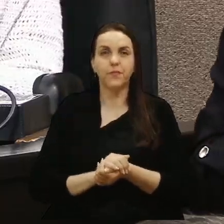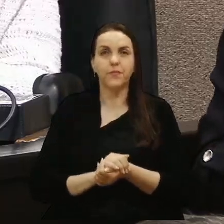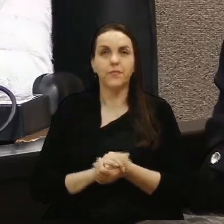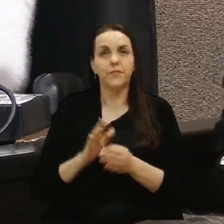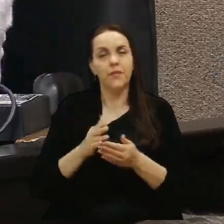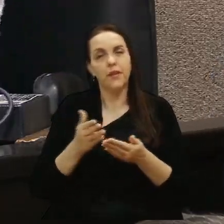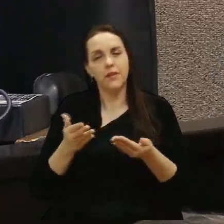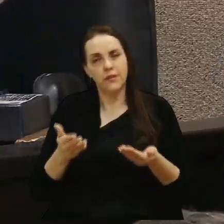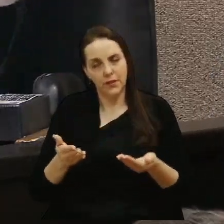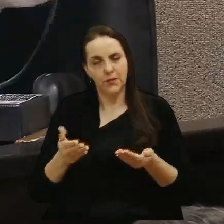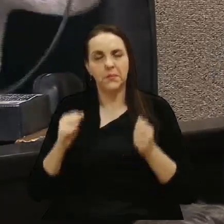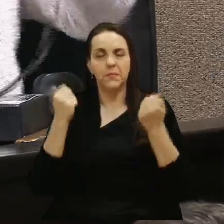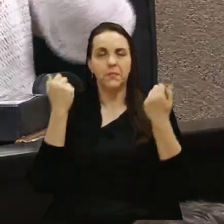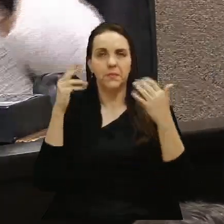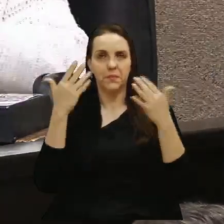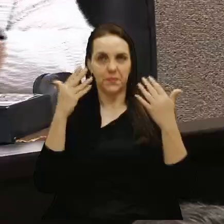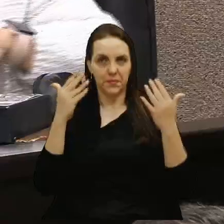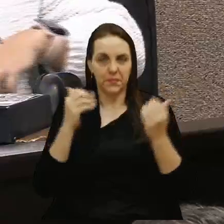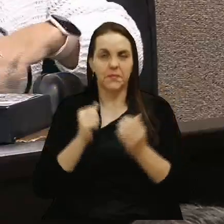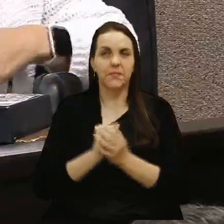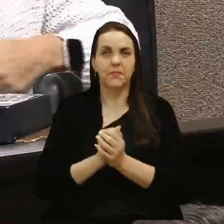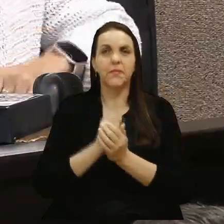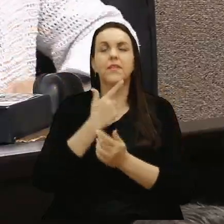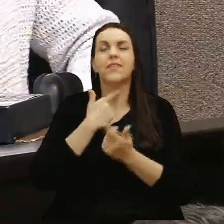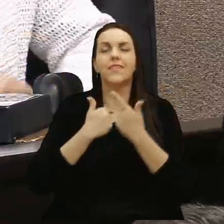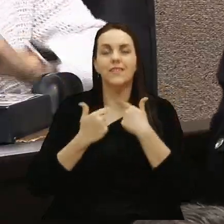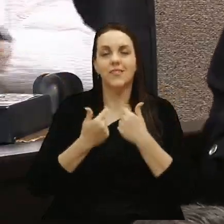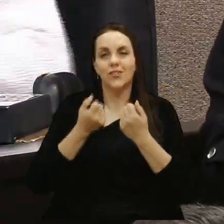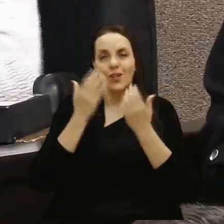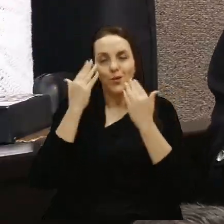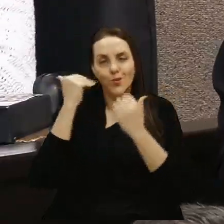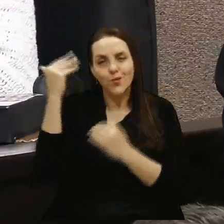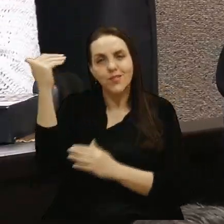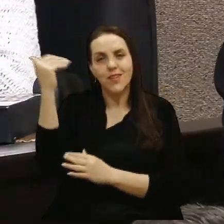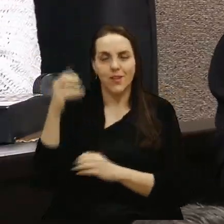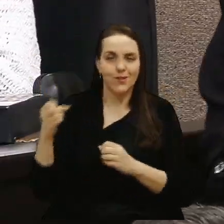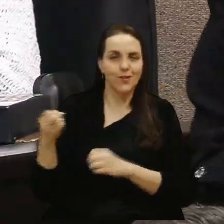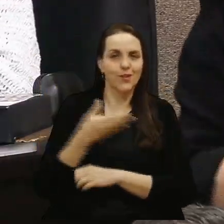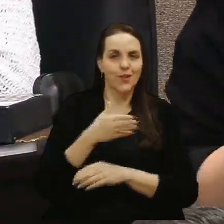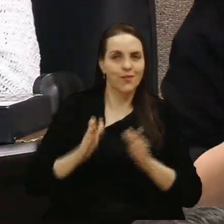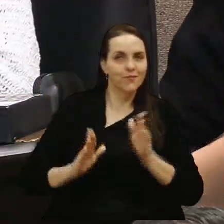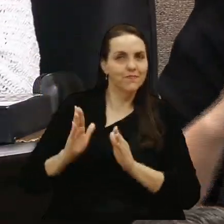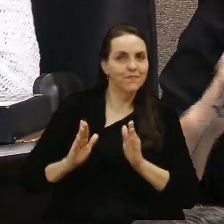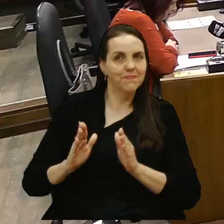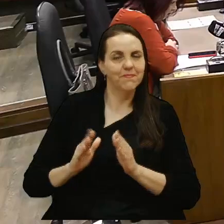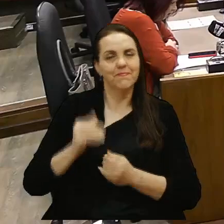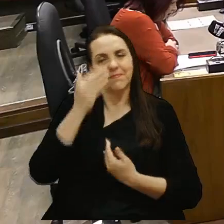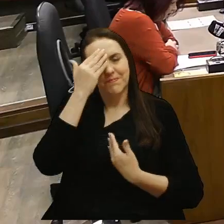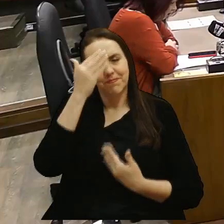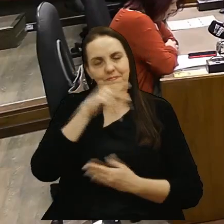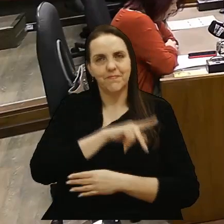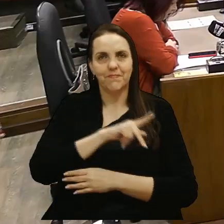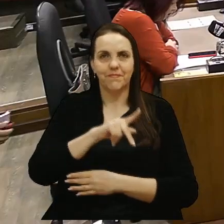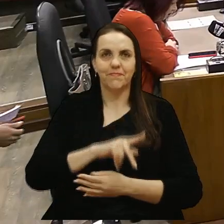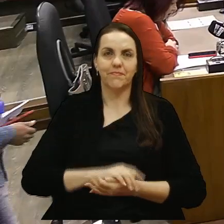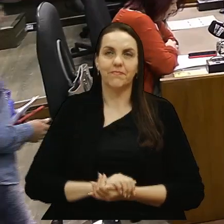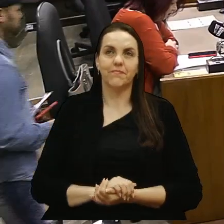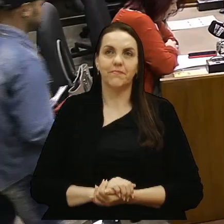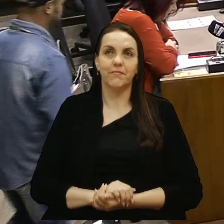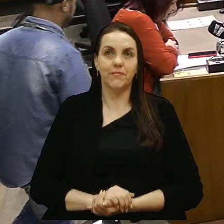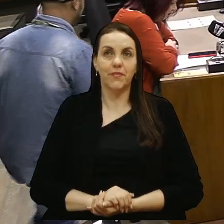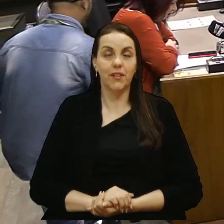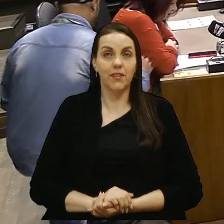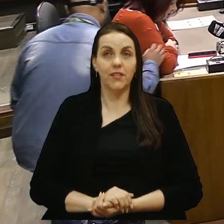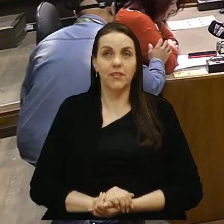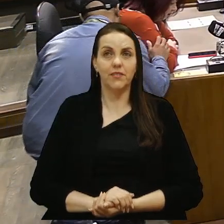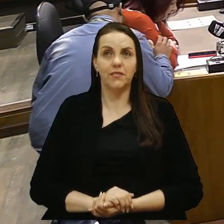Então, parabenizá-los e desejar sucesso nessa nova etapa. Era isso, senhor presidente. Obrigada. Próxima inscrita, vereadora